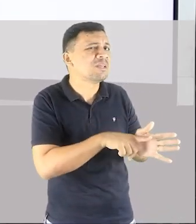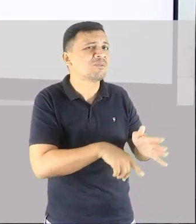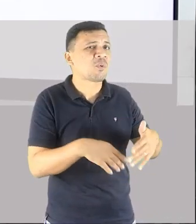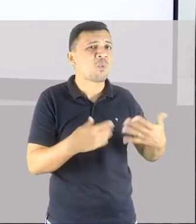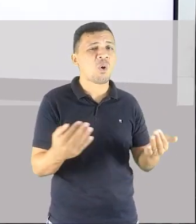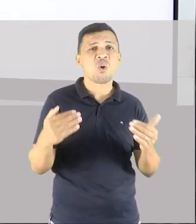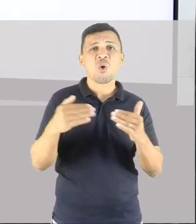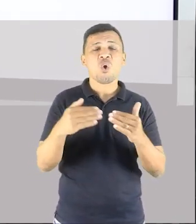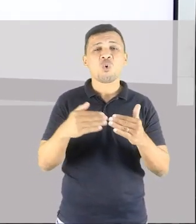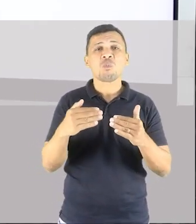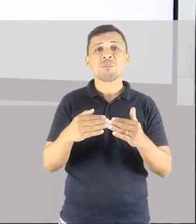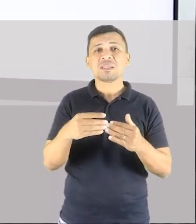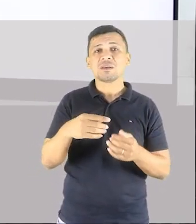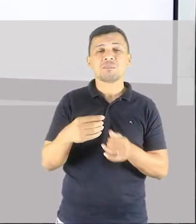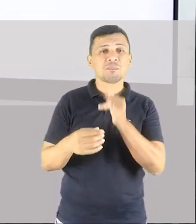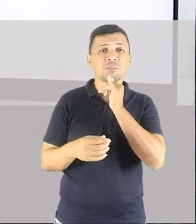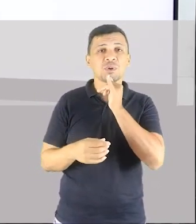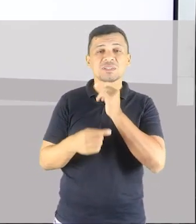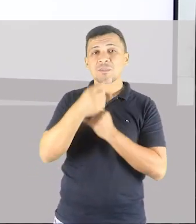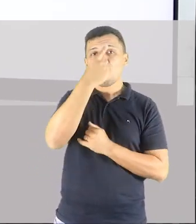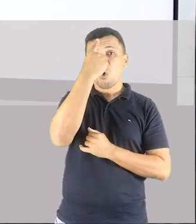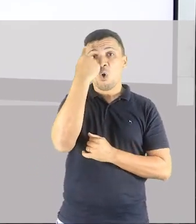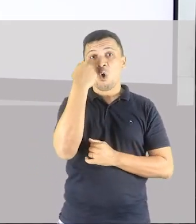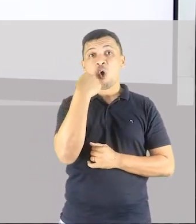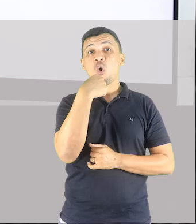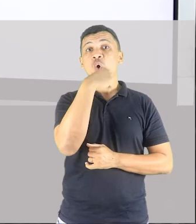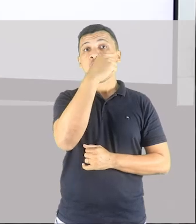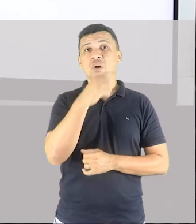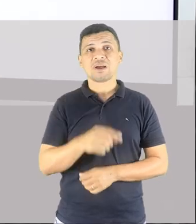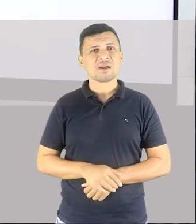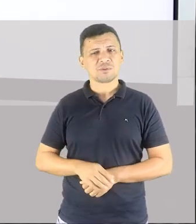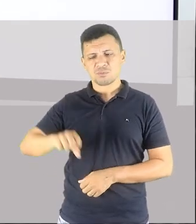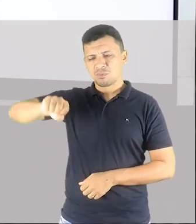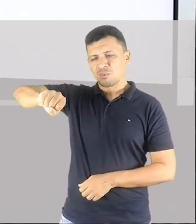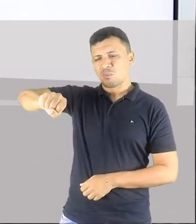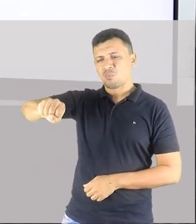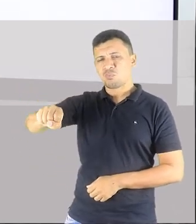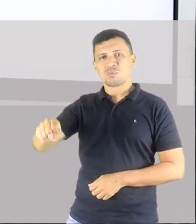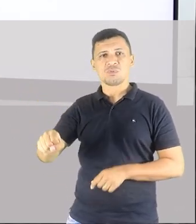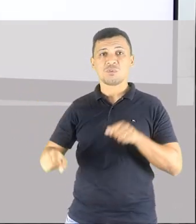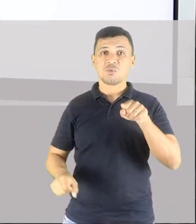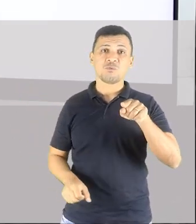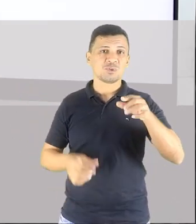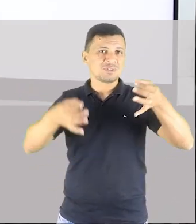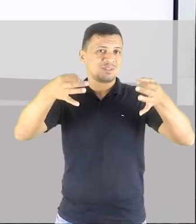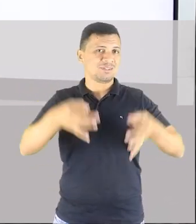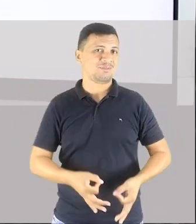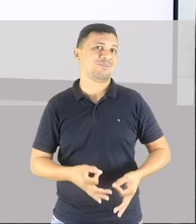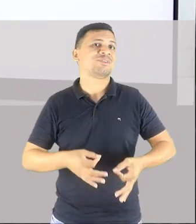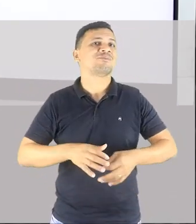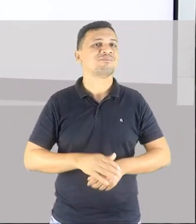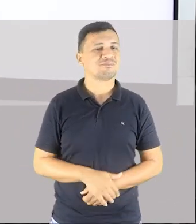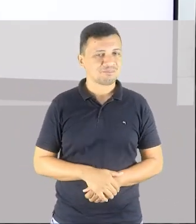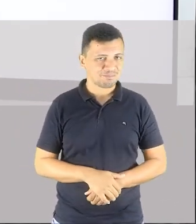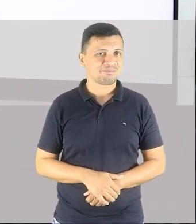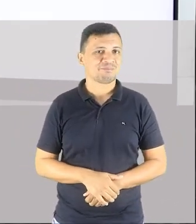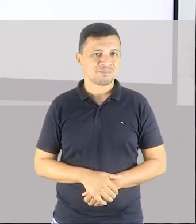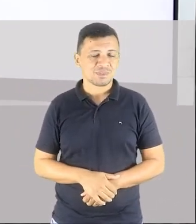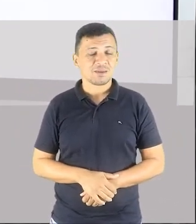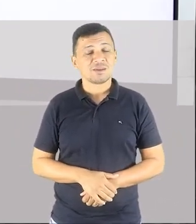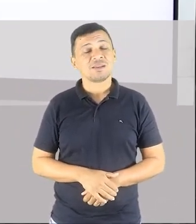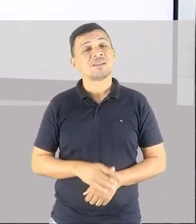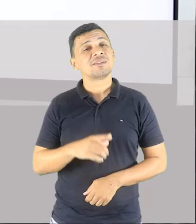o sentido horário, por exemplo? Se girar no sentido horário, que sinal eu boto? Você que escolhe, tá?